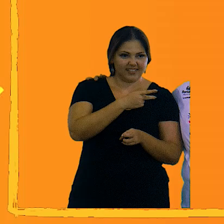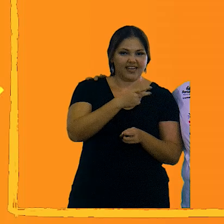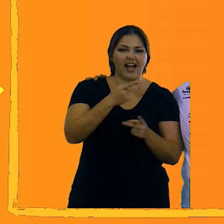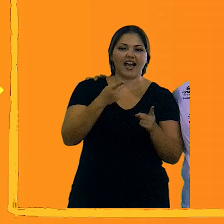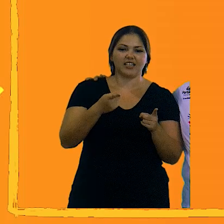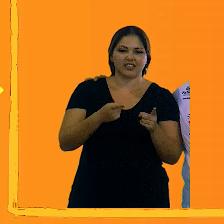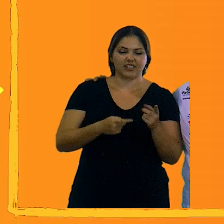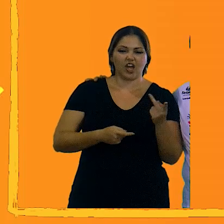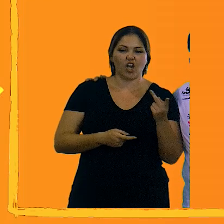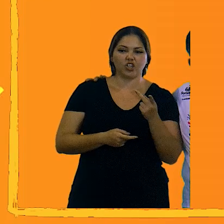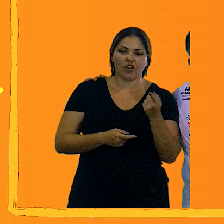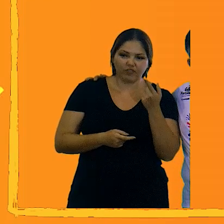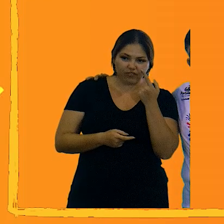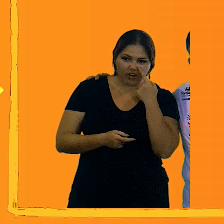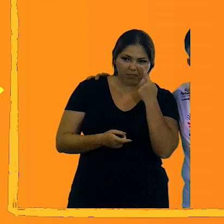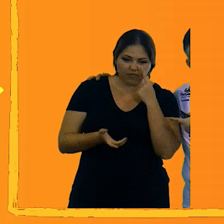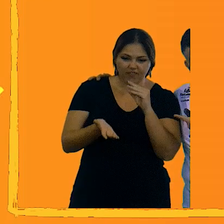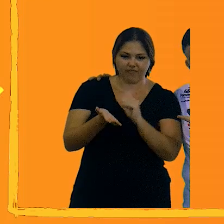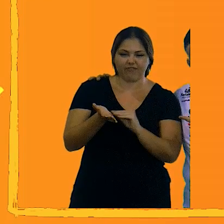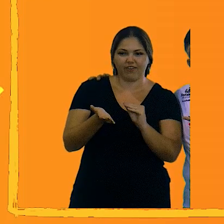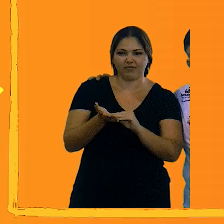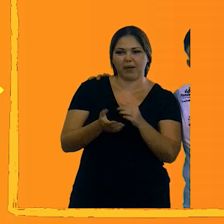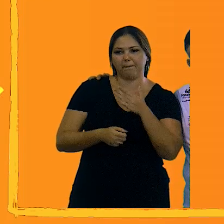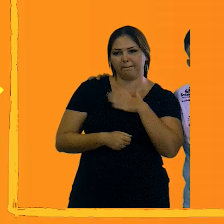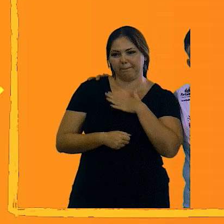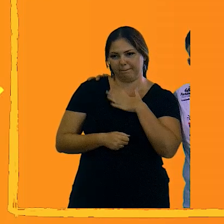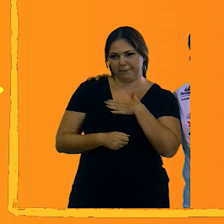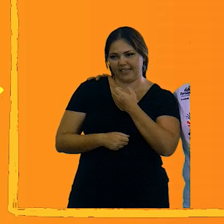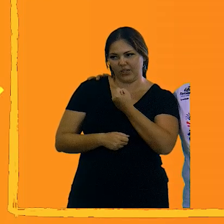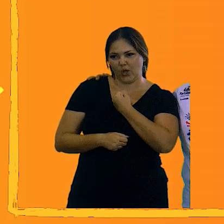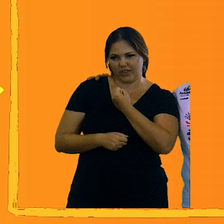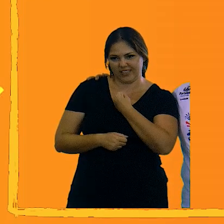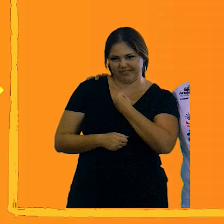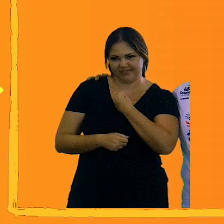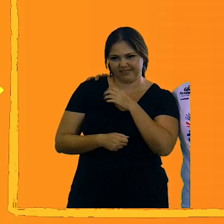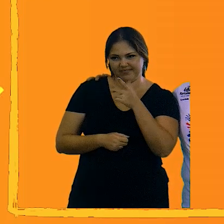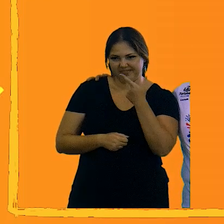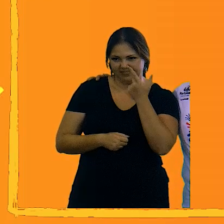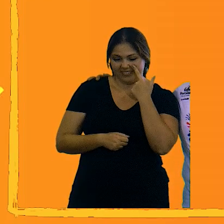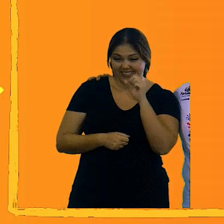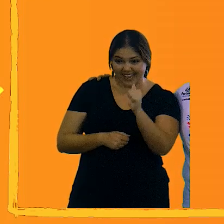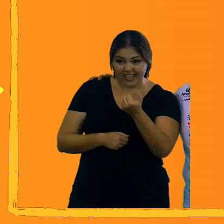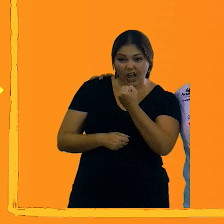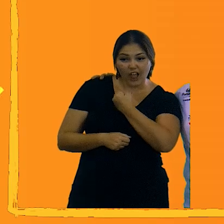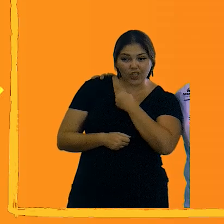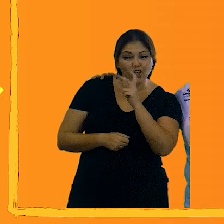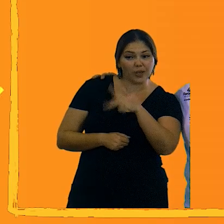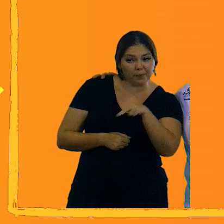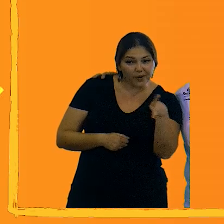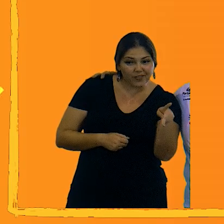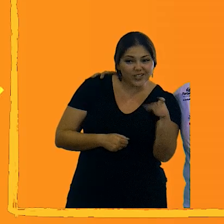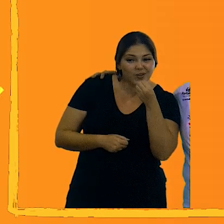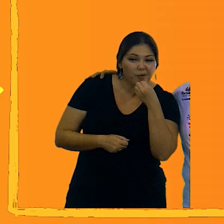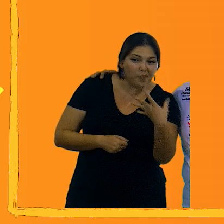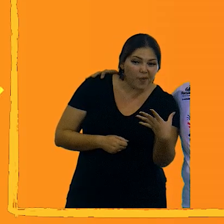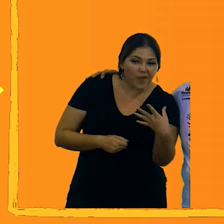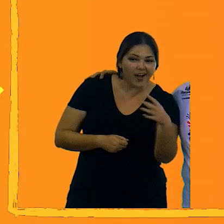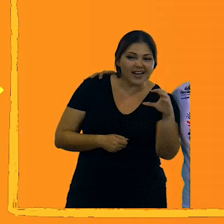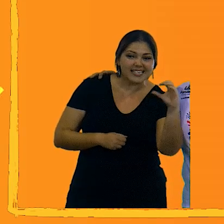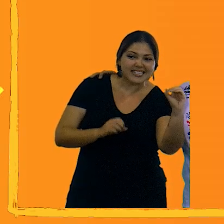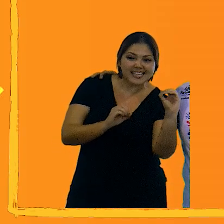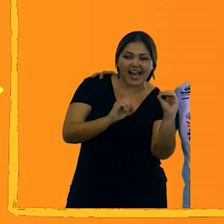gente vai contar quanto falta para 10 e vai ser a nota dela pessoal bora sejam gentis tá